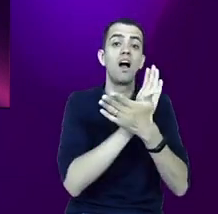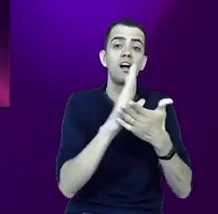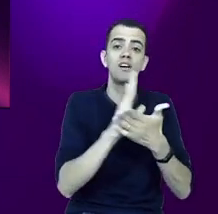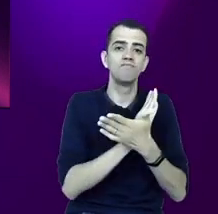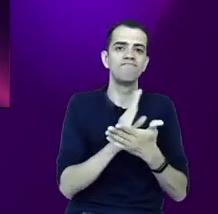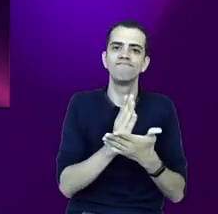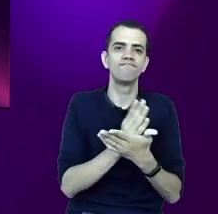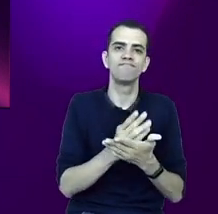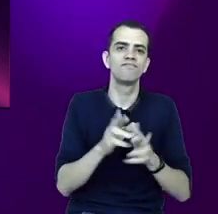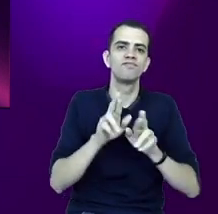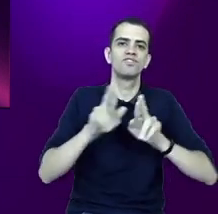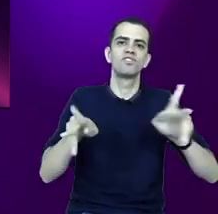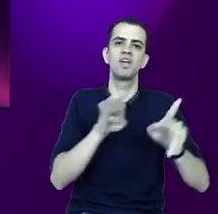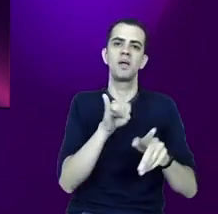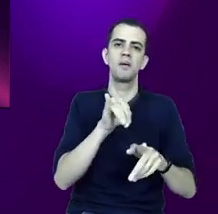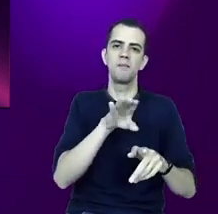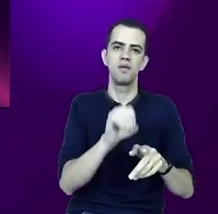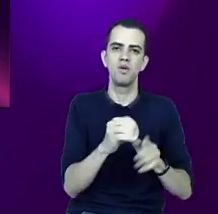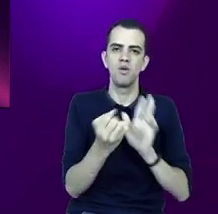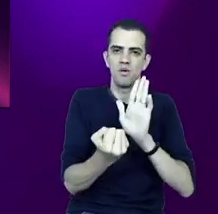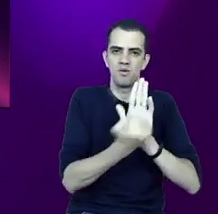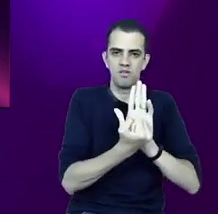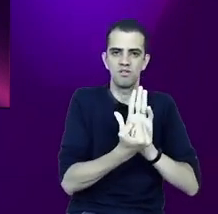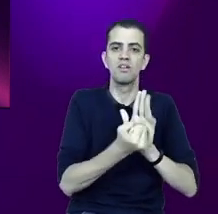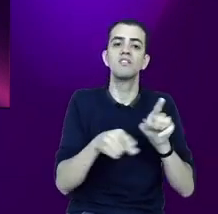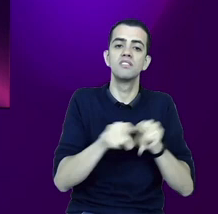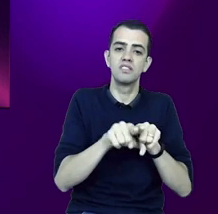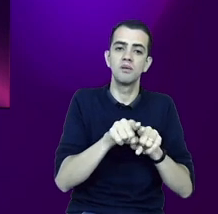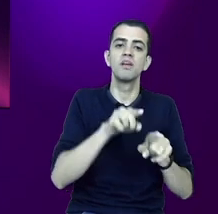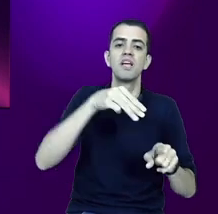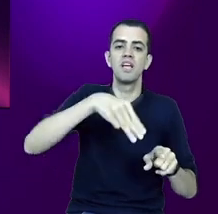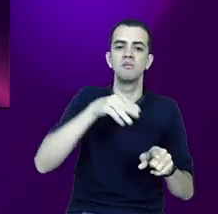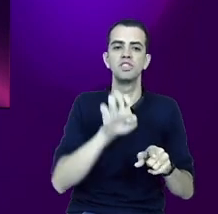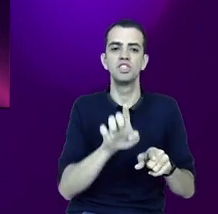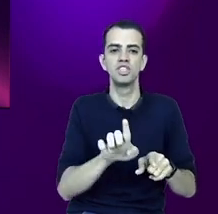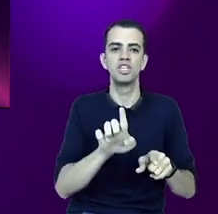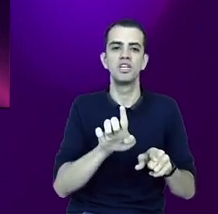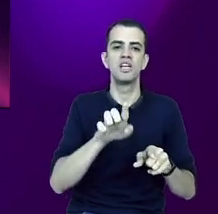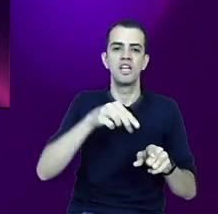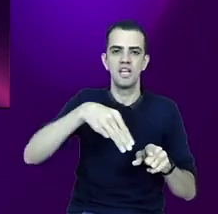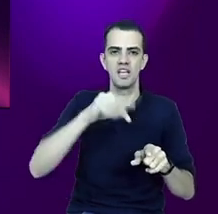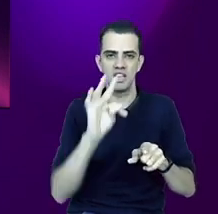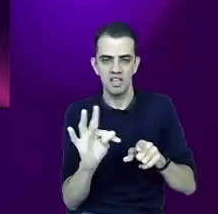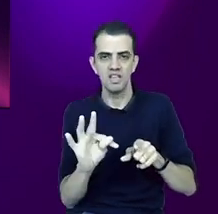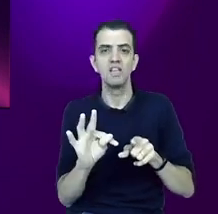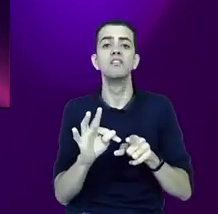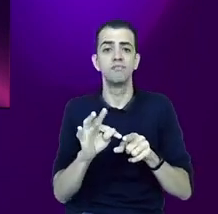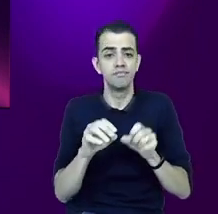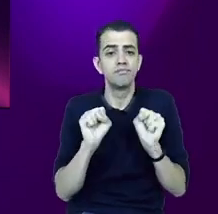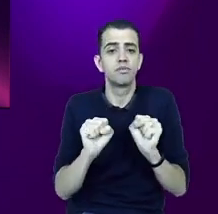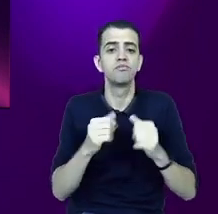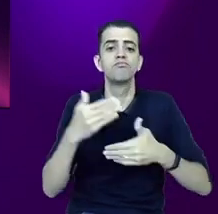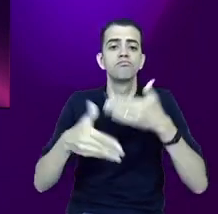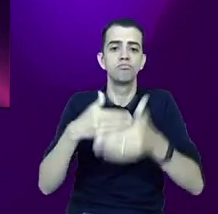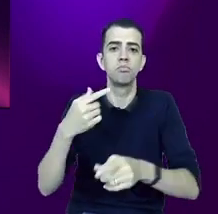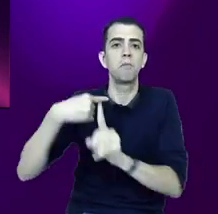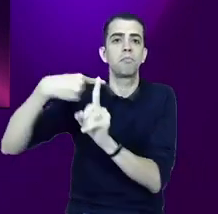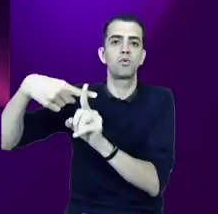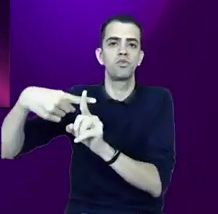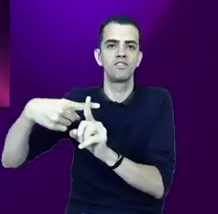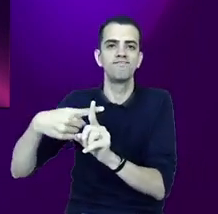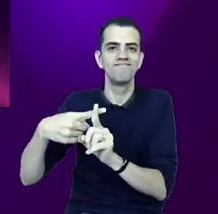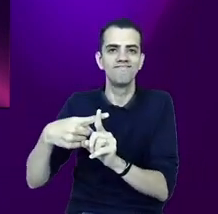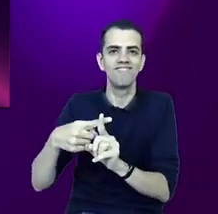assim, biomarcadores, mas a metilação do MGM3, ela traz um significado positivo quanto à